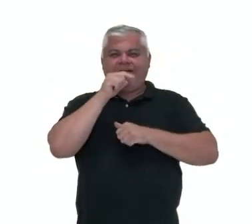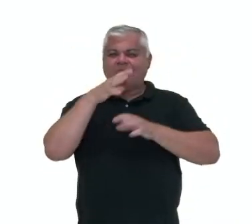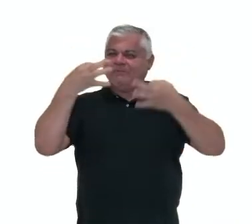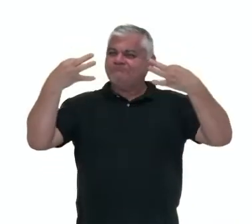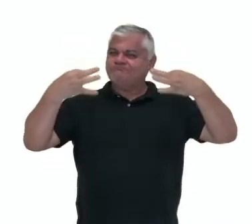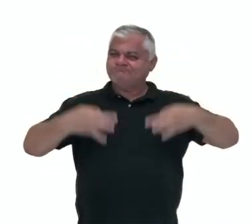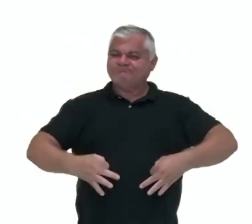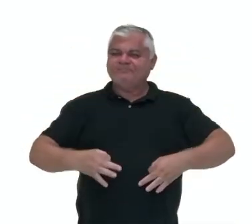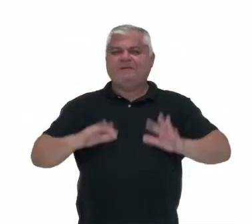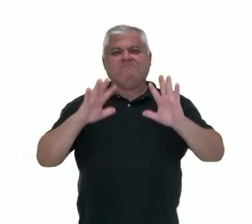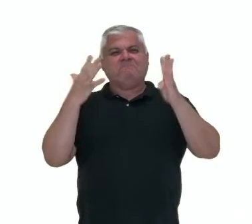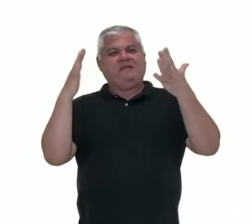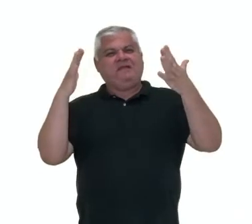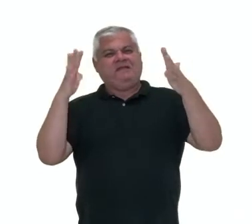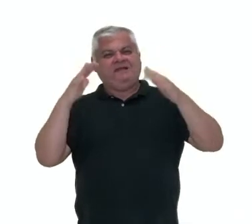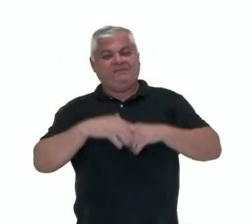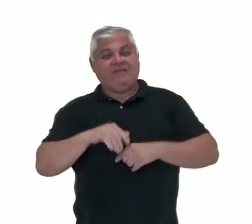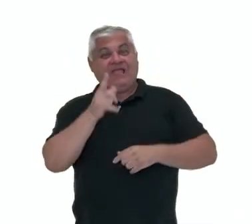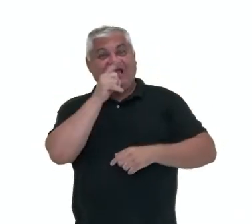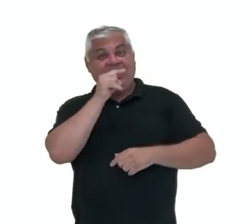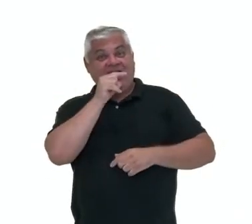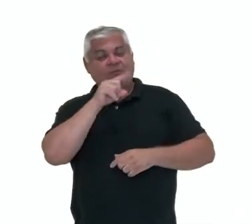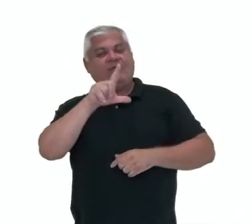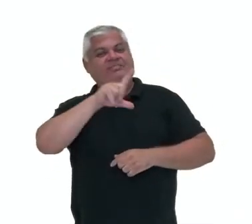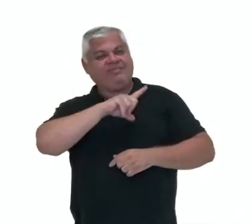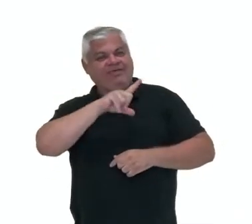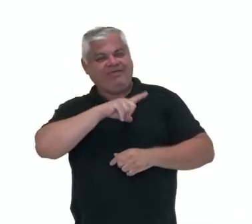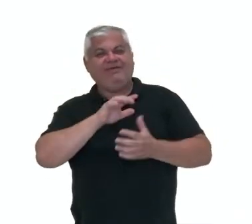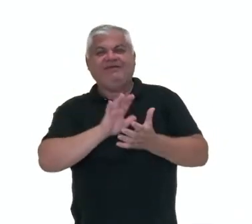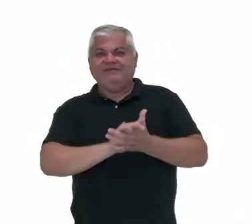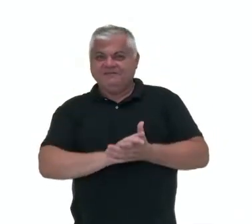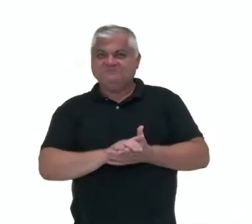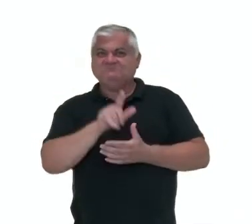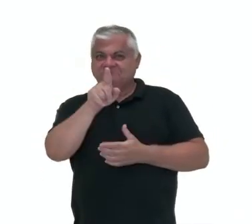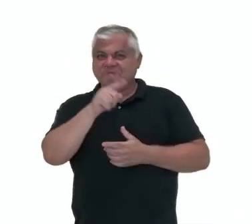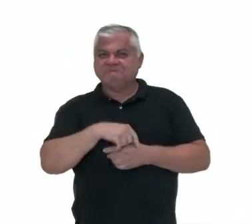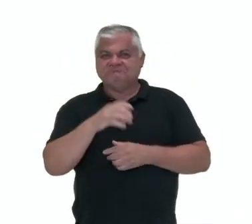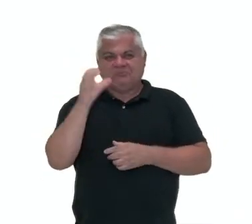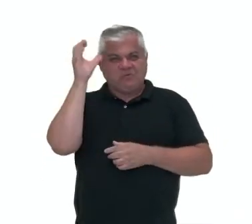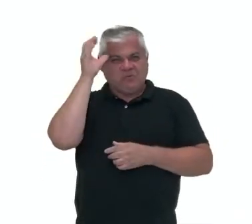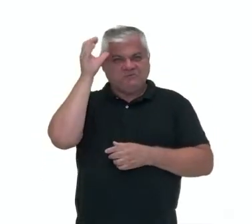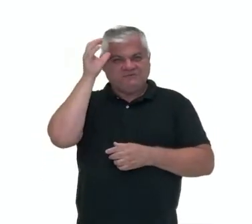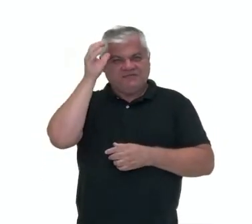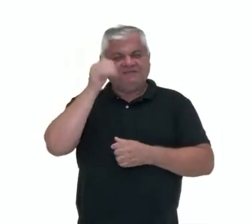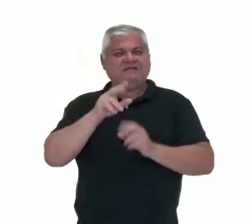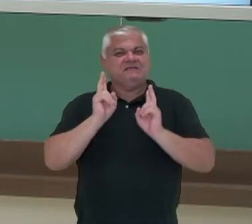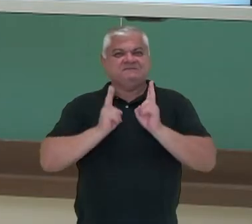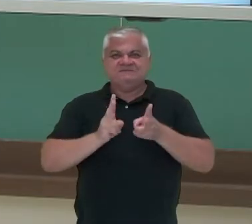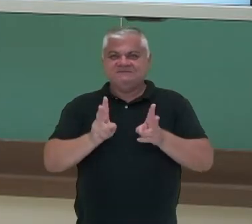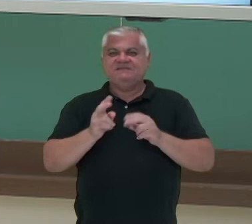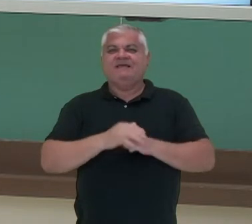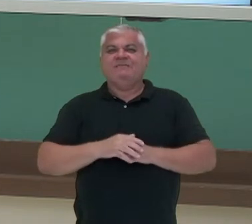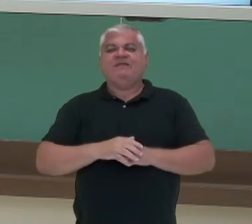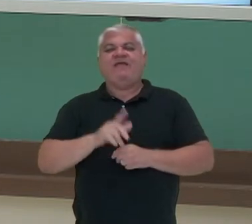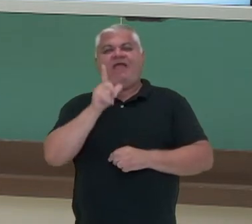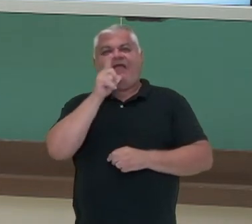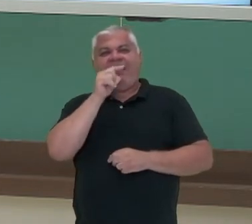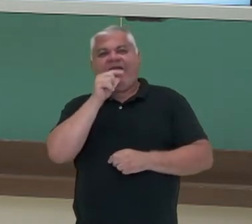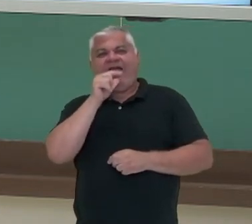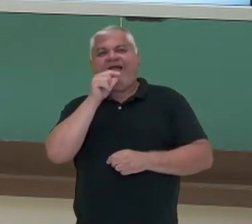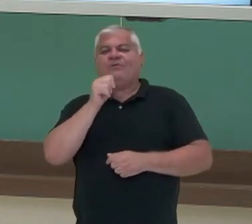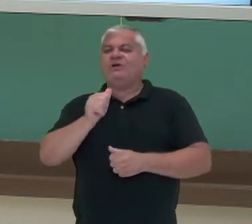um indivíduo hidratado, ou seja, você é um indivíduo que está tomando aí água, né,